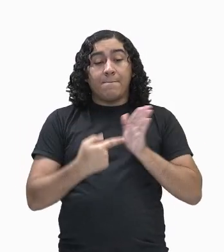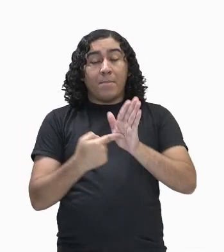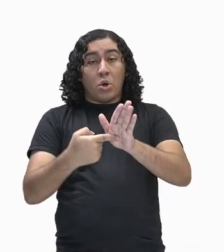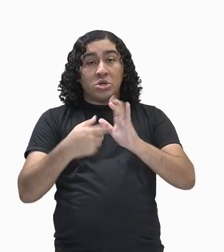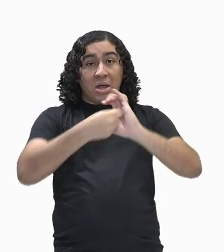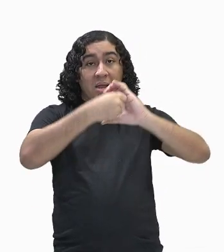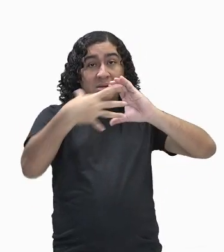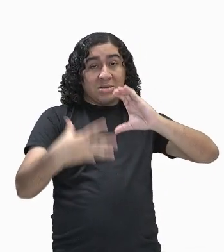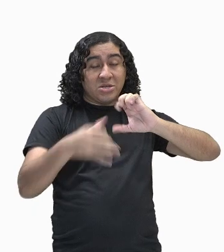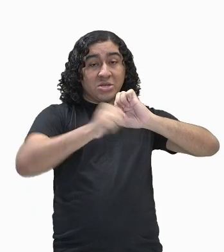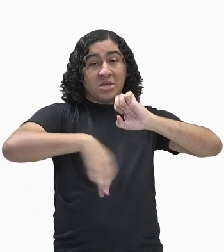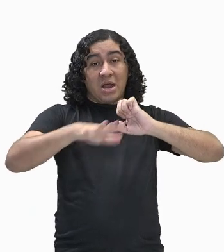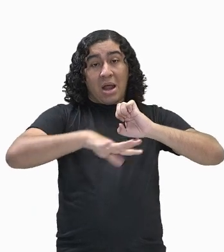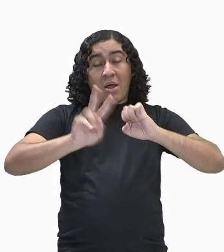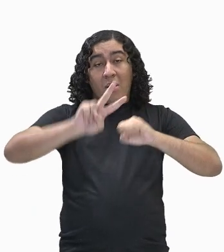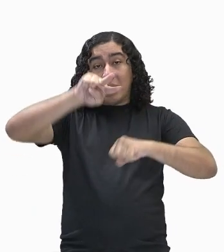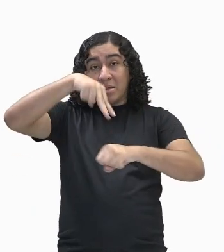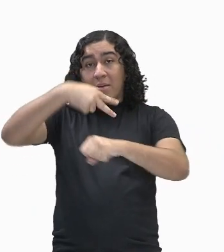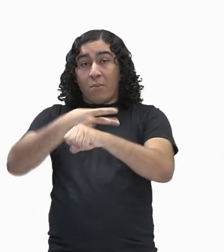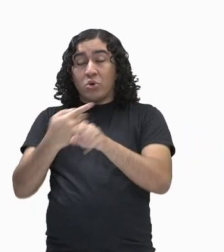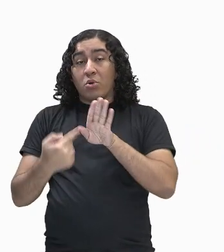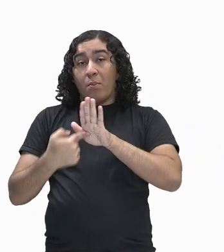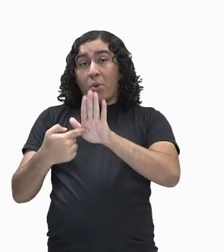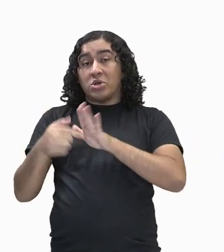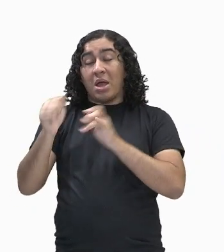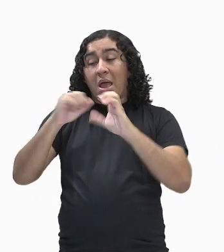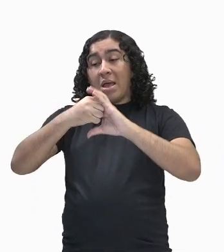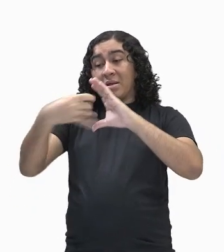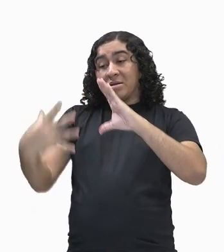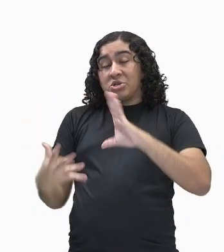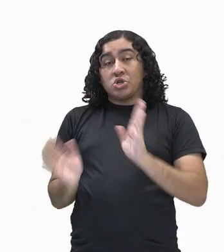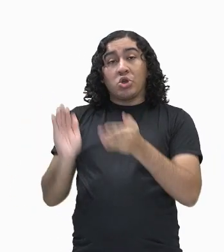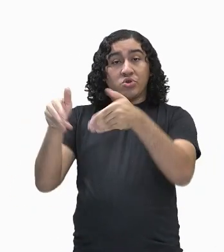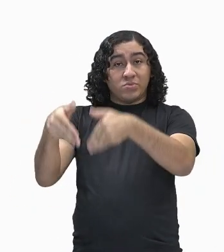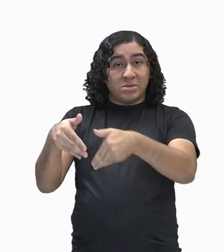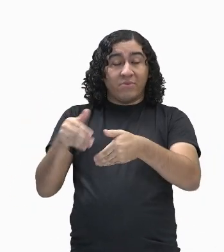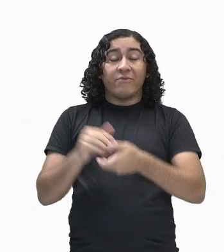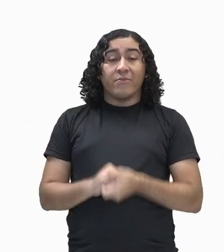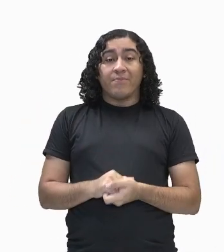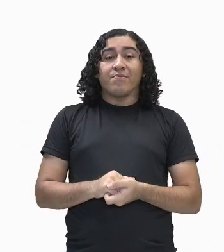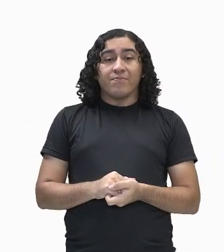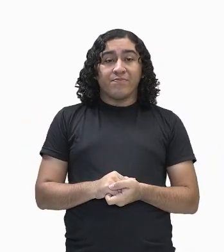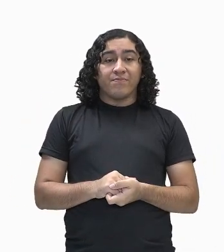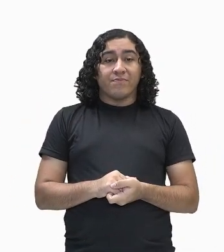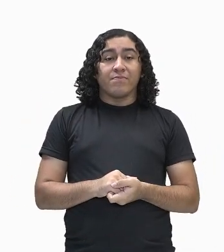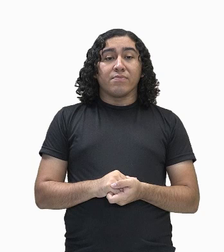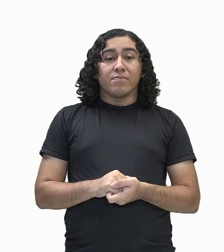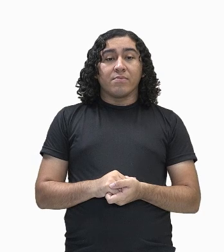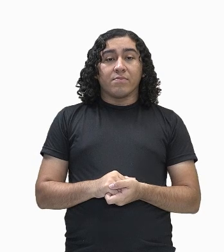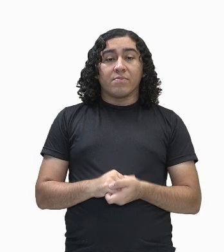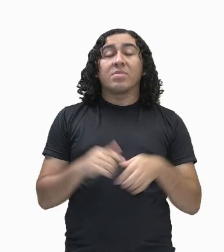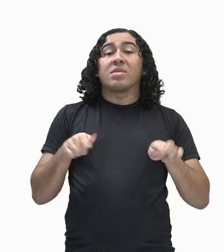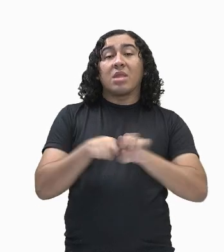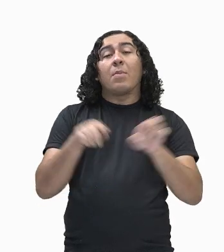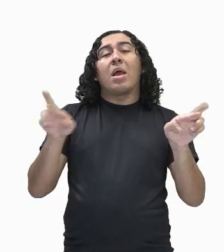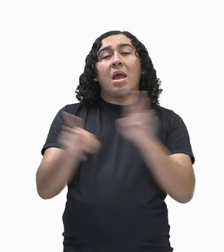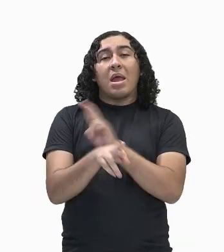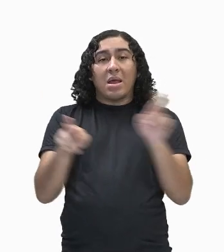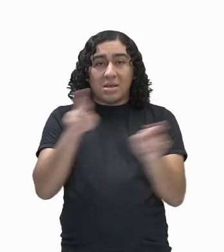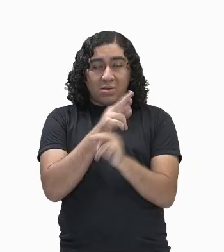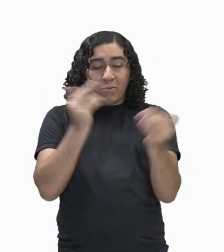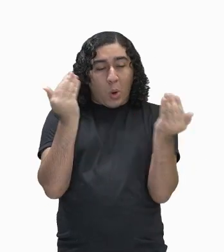gerais e no segundo momento vou trazer características específicas. E ora eu vou ficar fazendo relação entre uma e